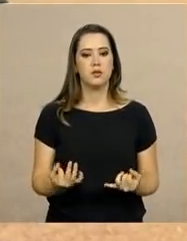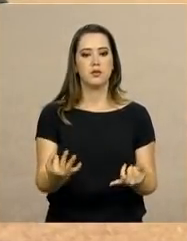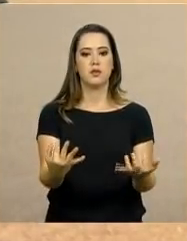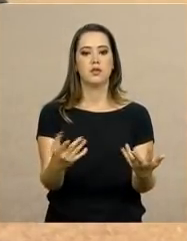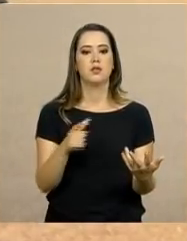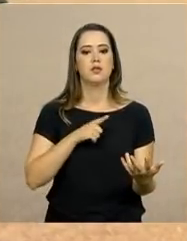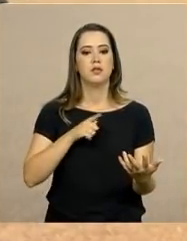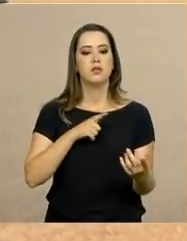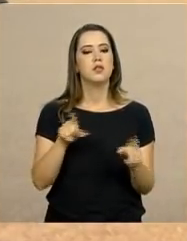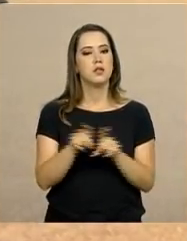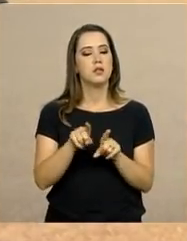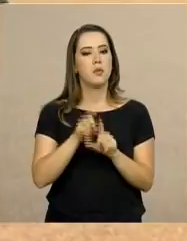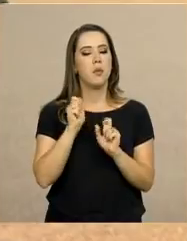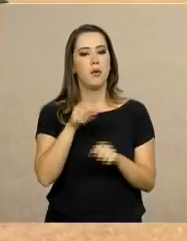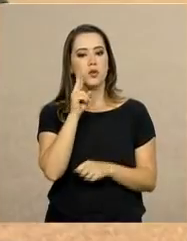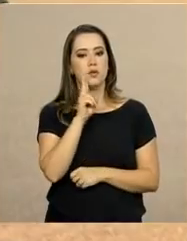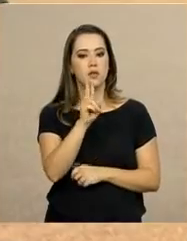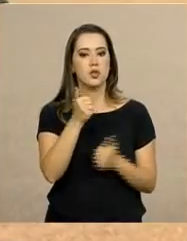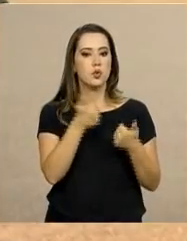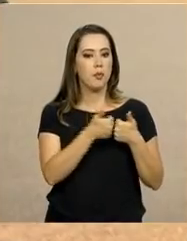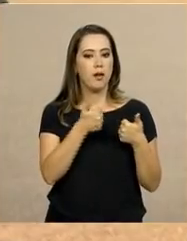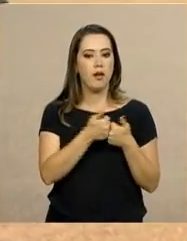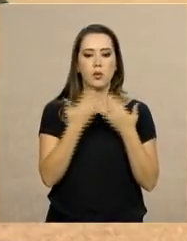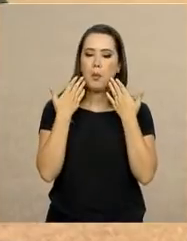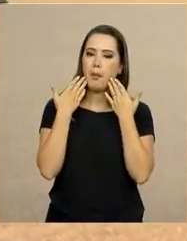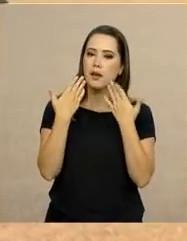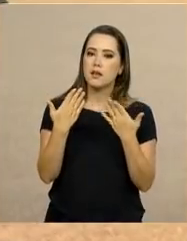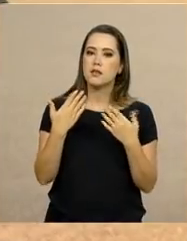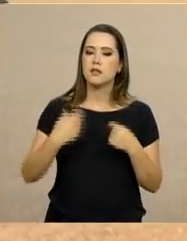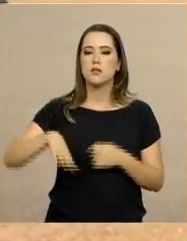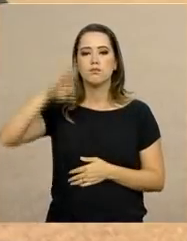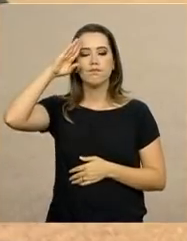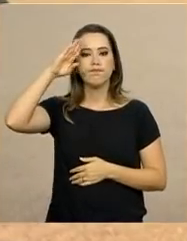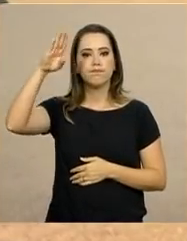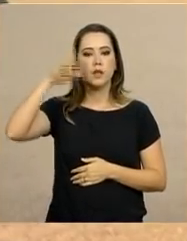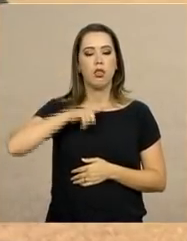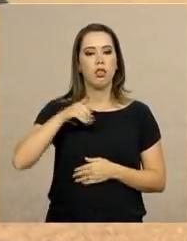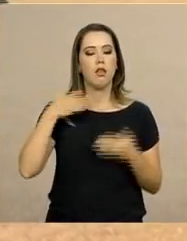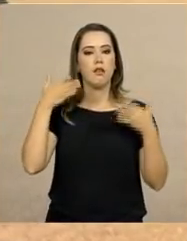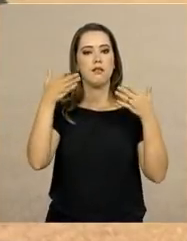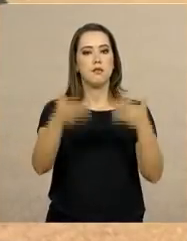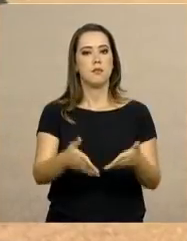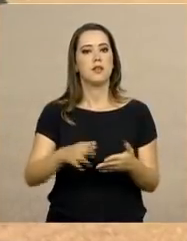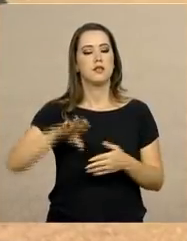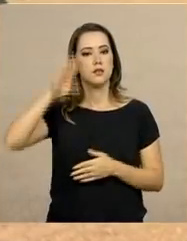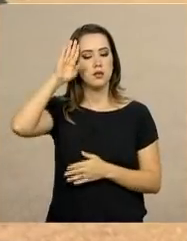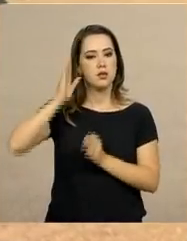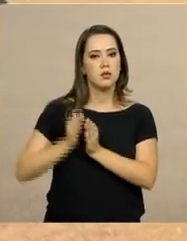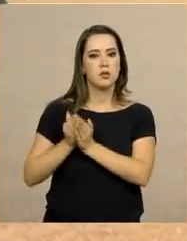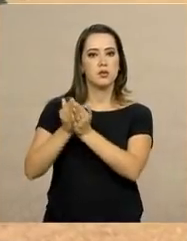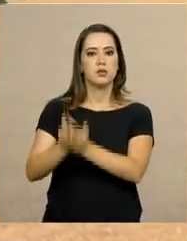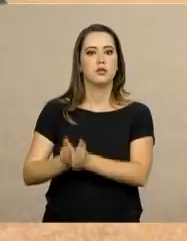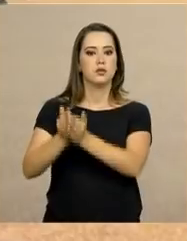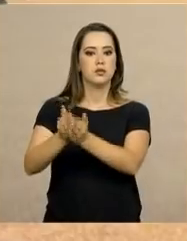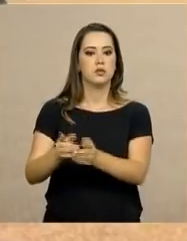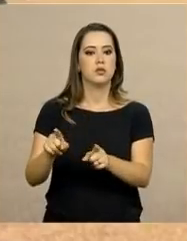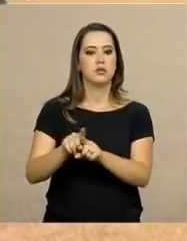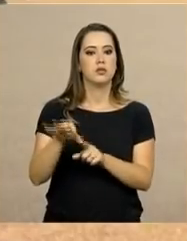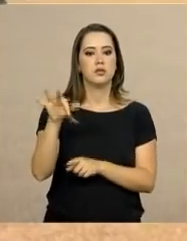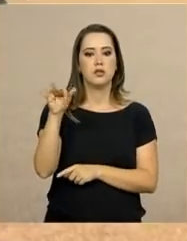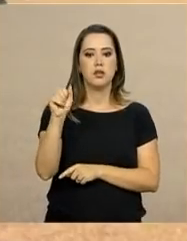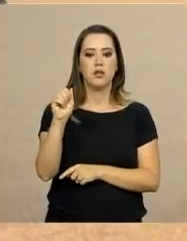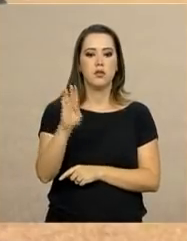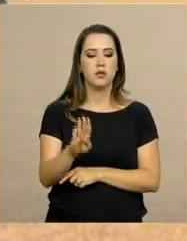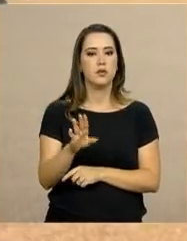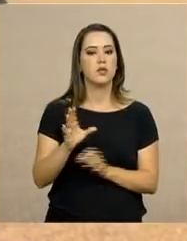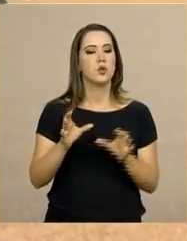dos Ministérios, também vai poder conferir uma exposição militar que vai ter a participação da Marinha, do Exército, da FAB,